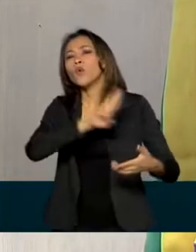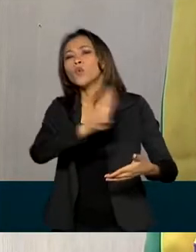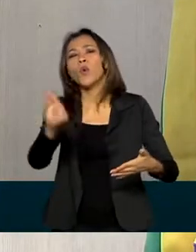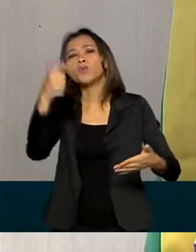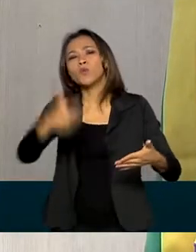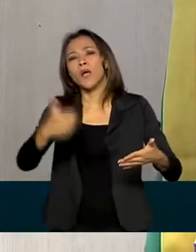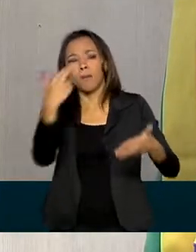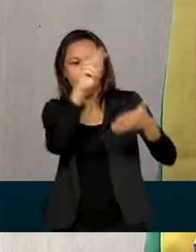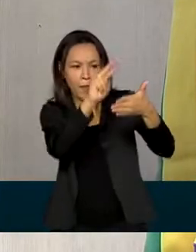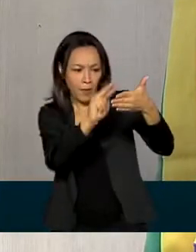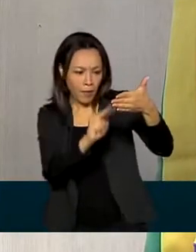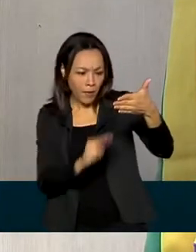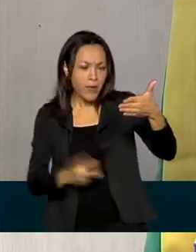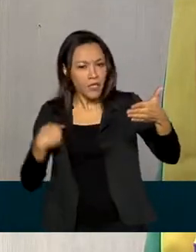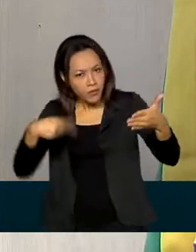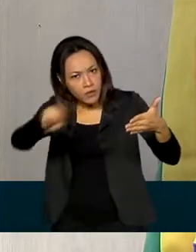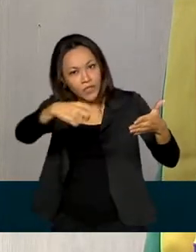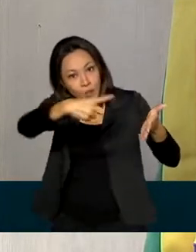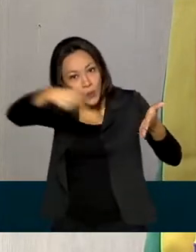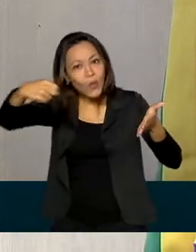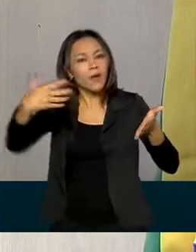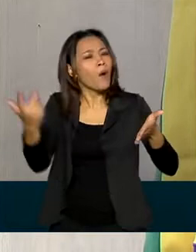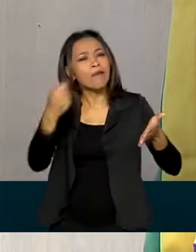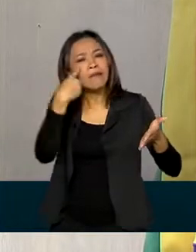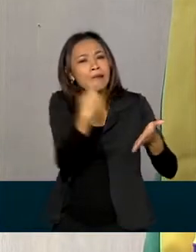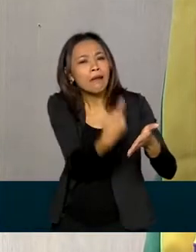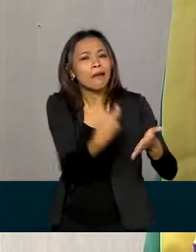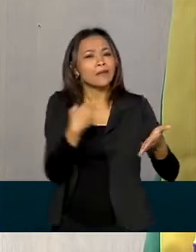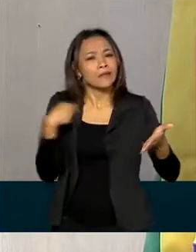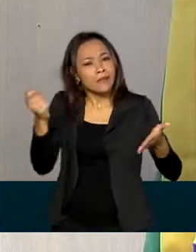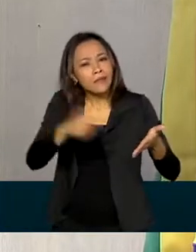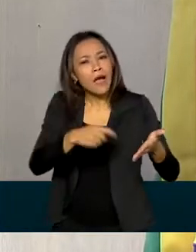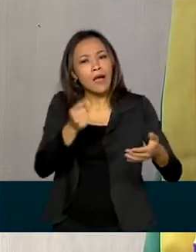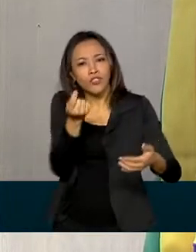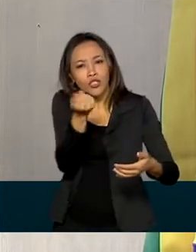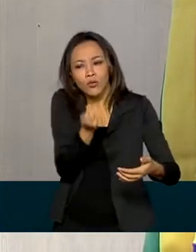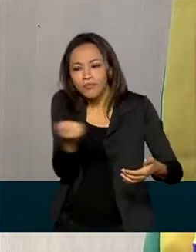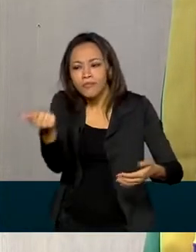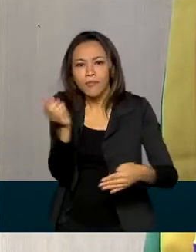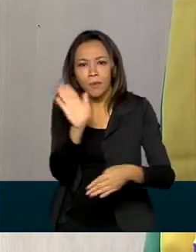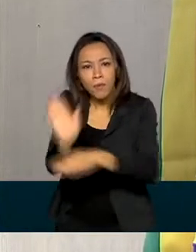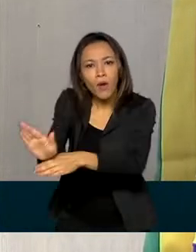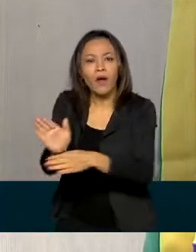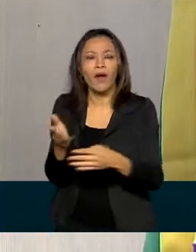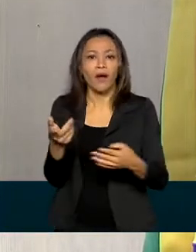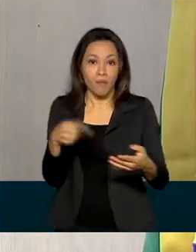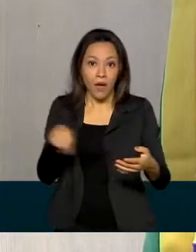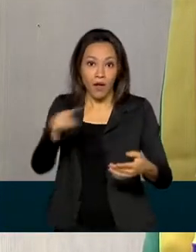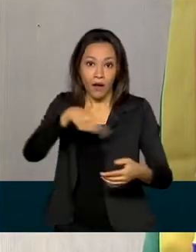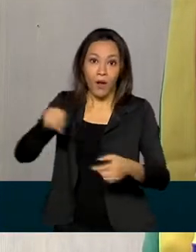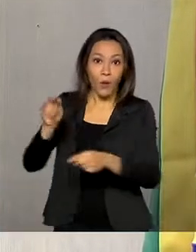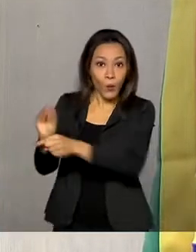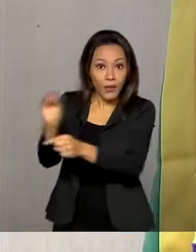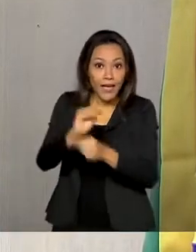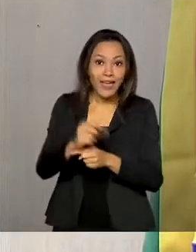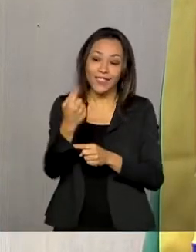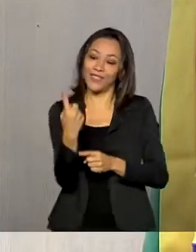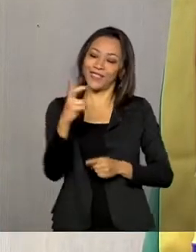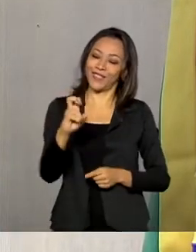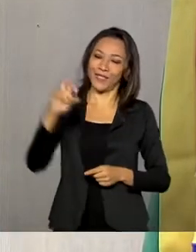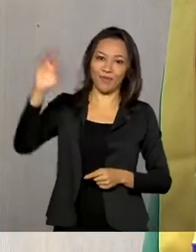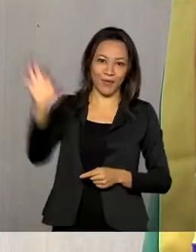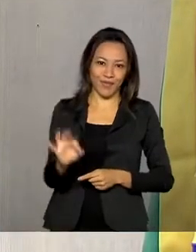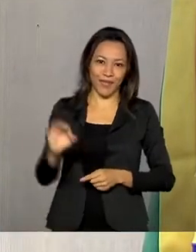conservação e escolham aqueles que eles têm interesse, capacidade financeira para adotar, que estarão cuidando de 15% da